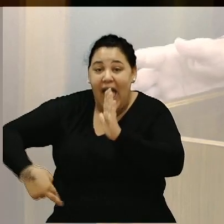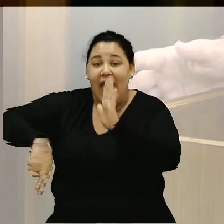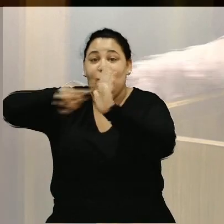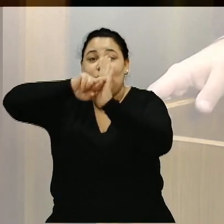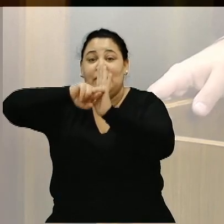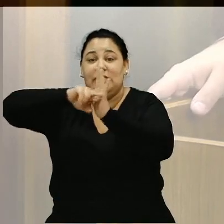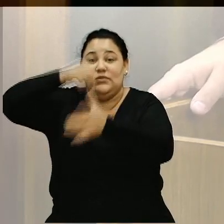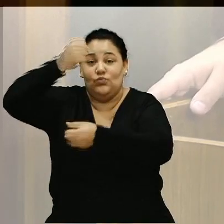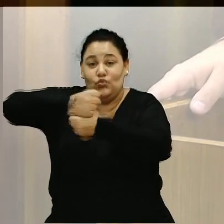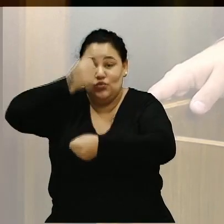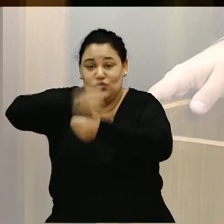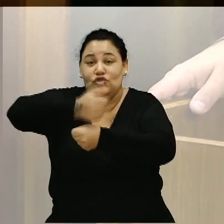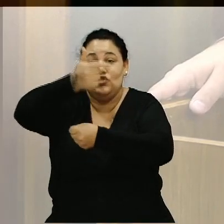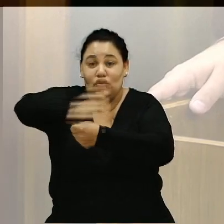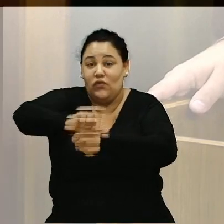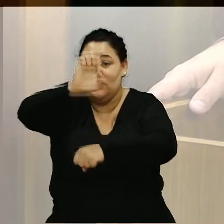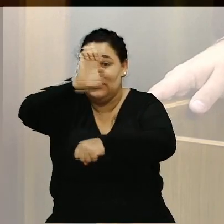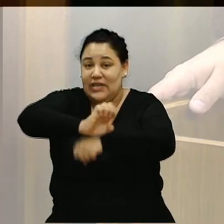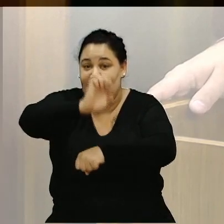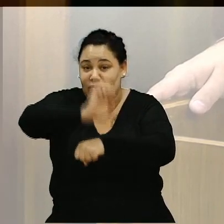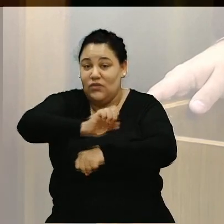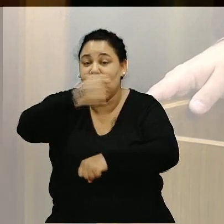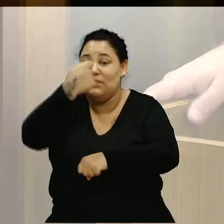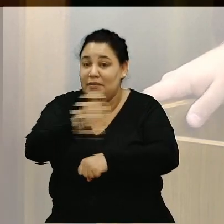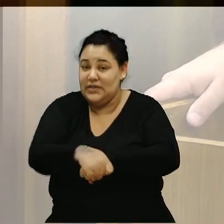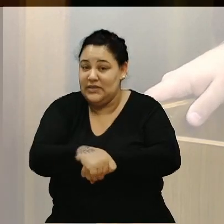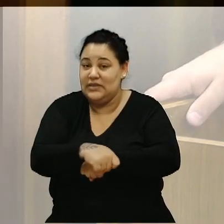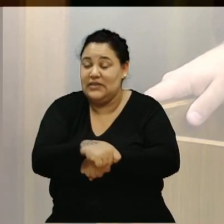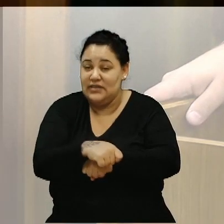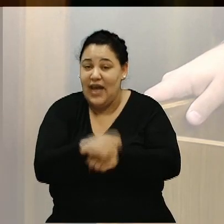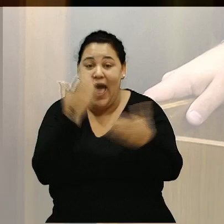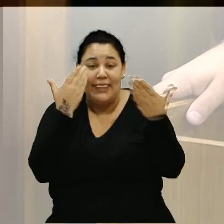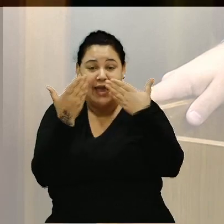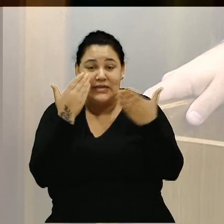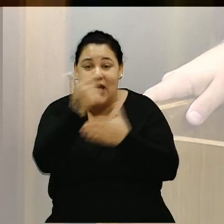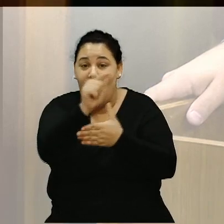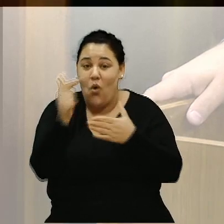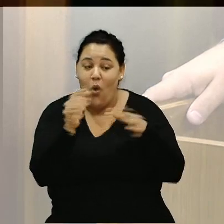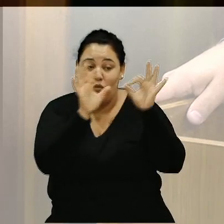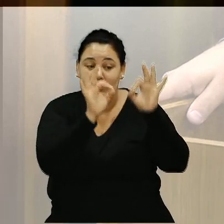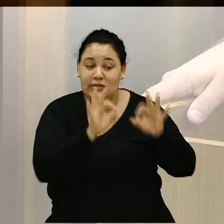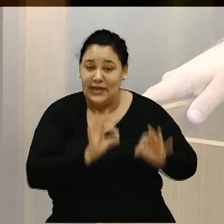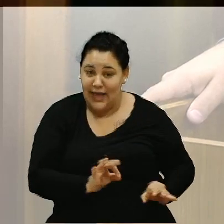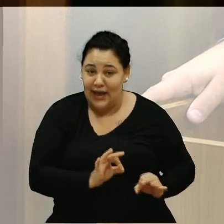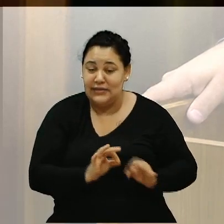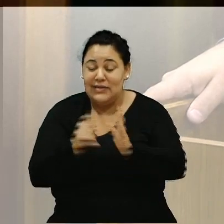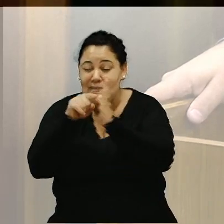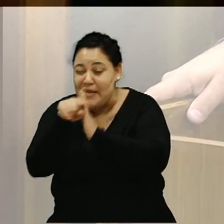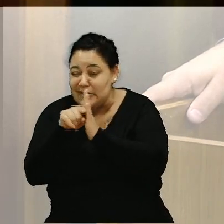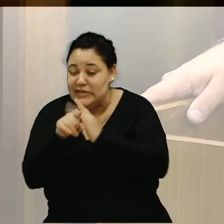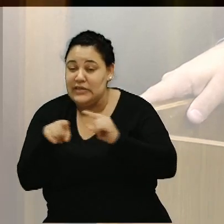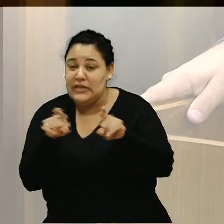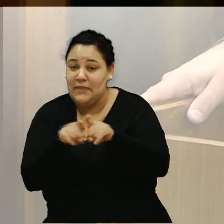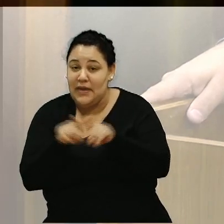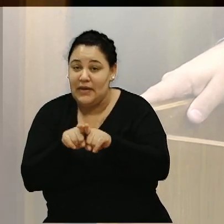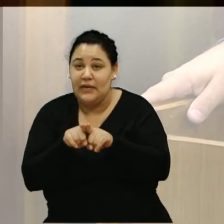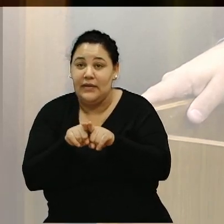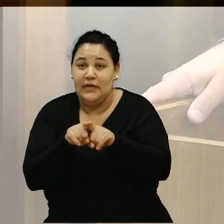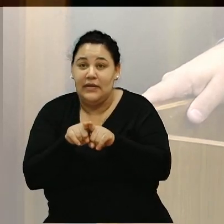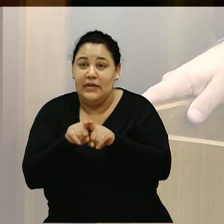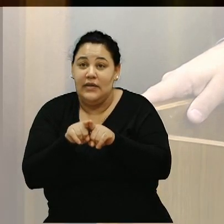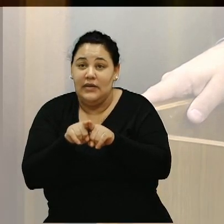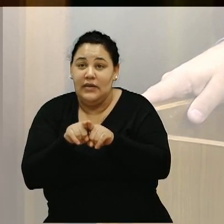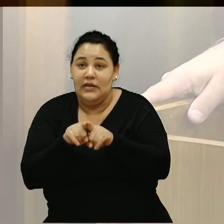do Estado precisa ser sobre outros paradigmas em que as especulações não ditem